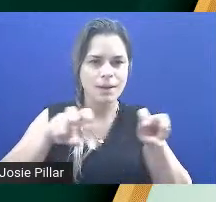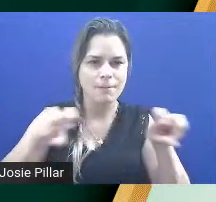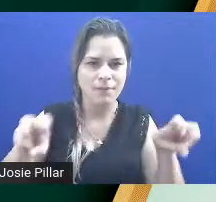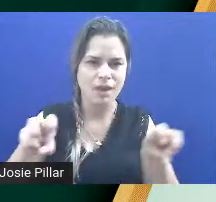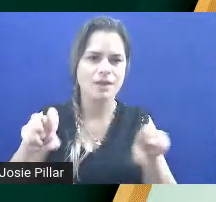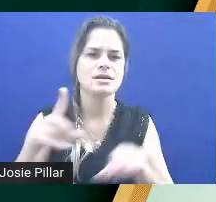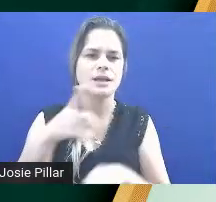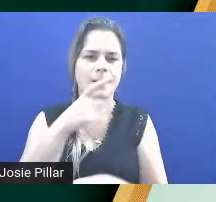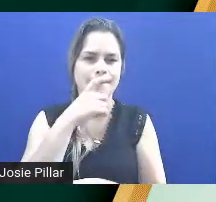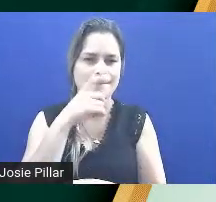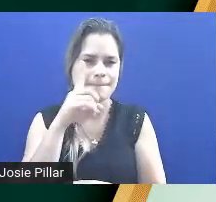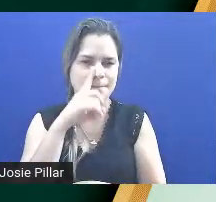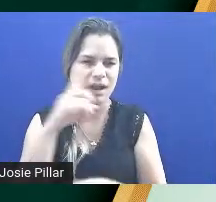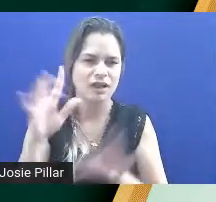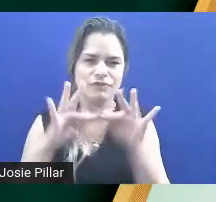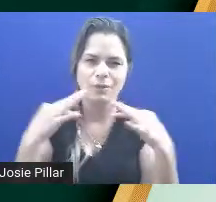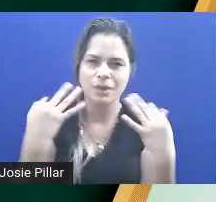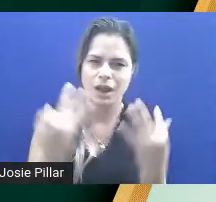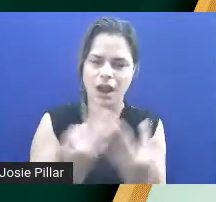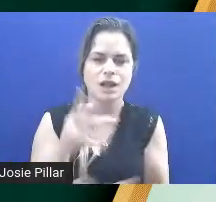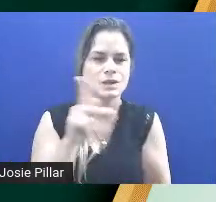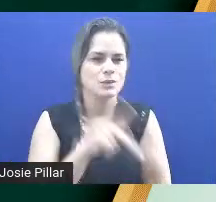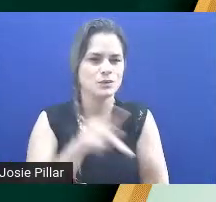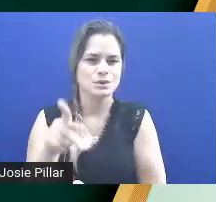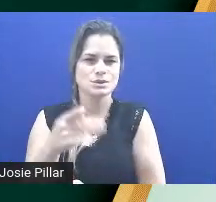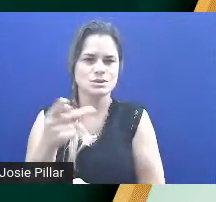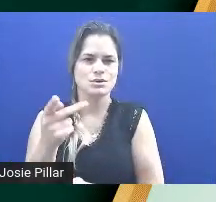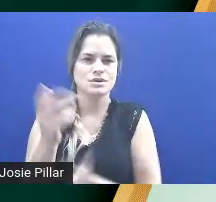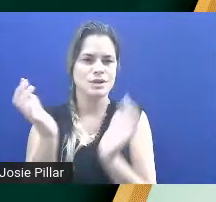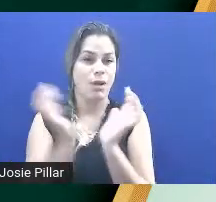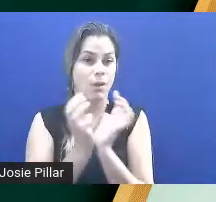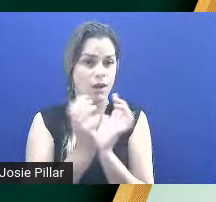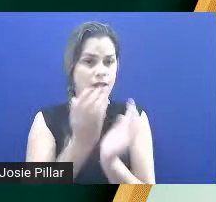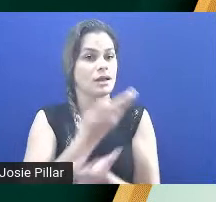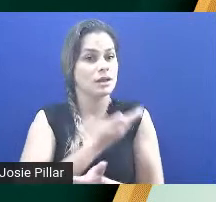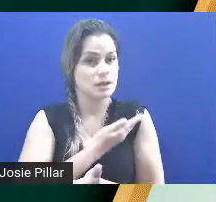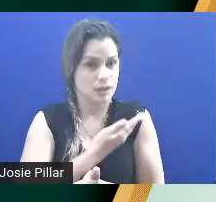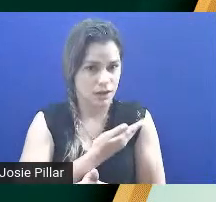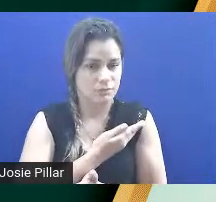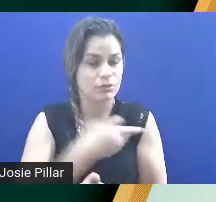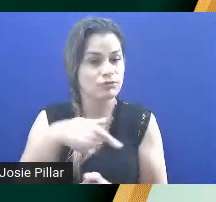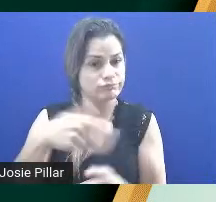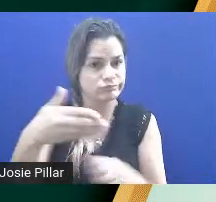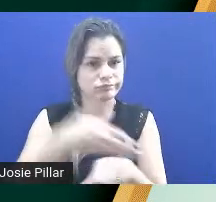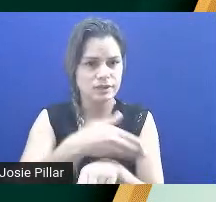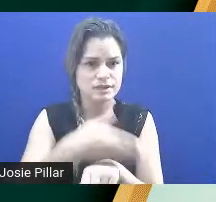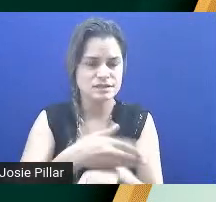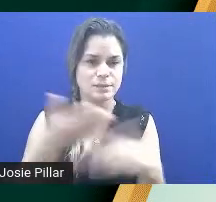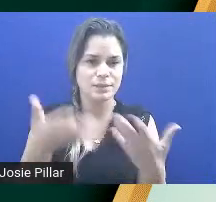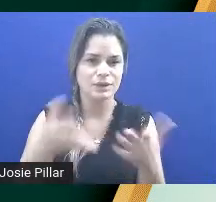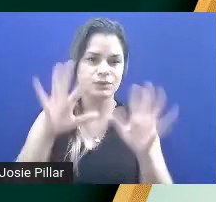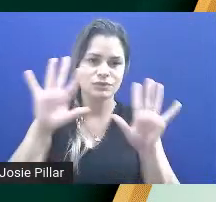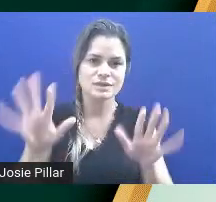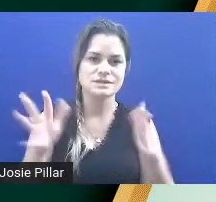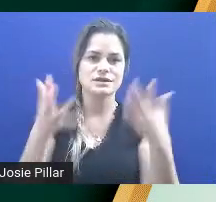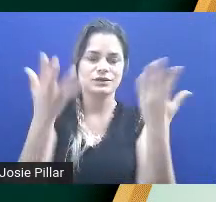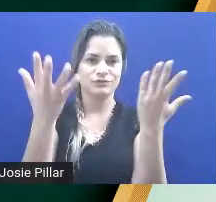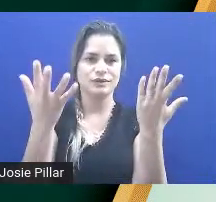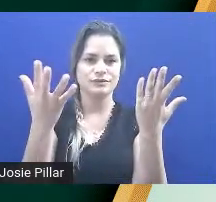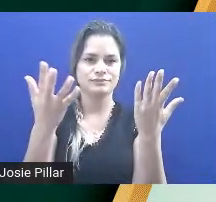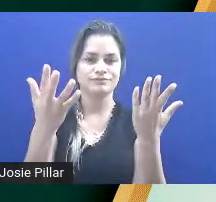e familiares, professores, colegas e amigos que se fazem presente nesse ato solene e têm colaboração nessa